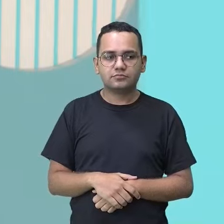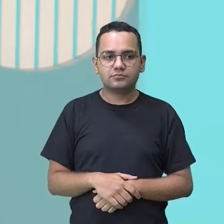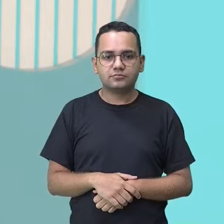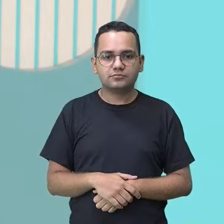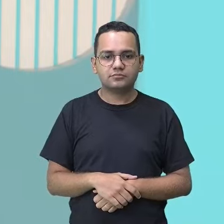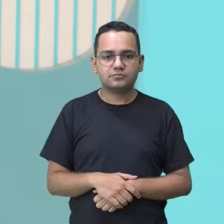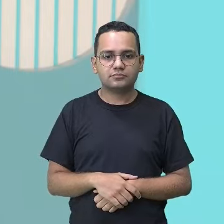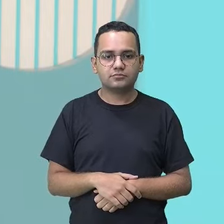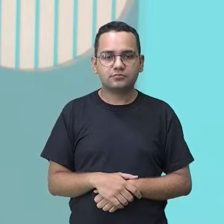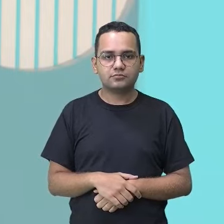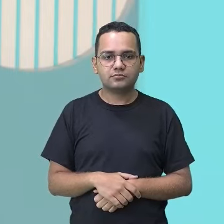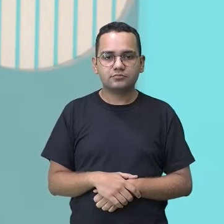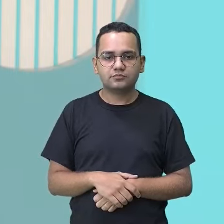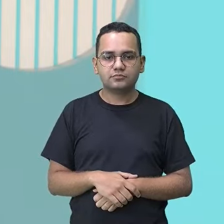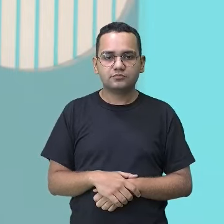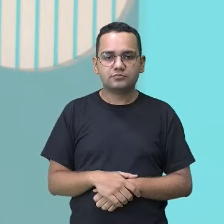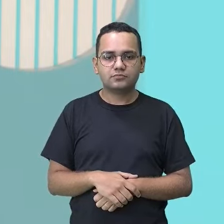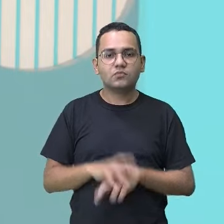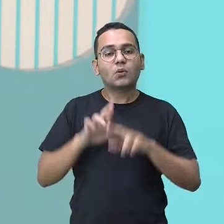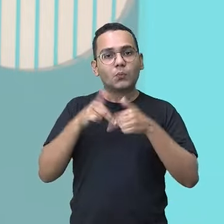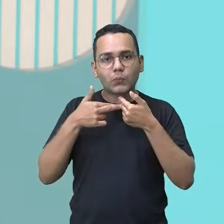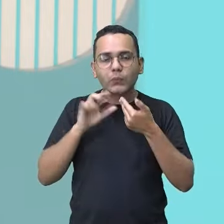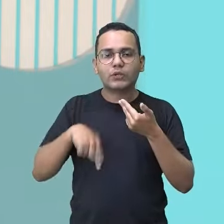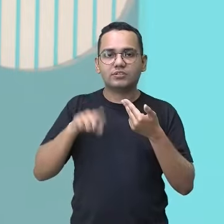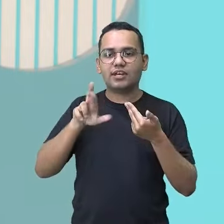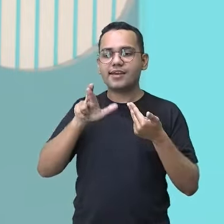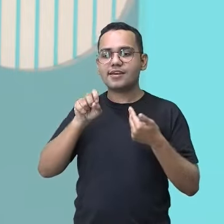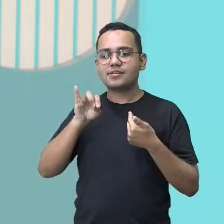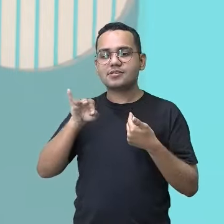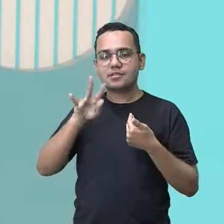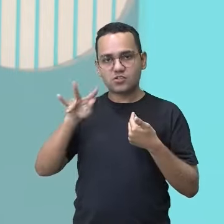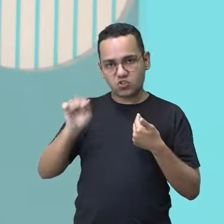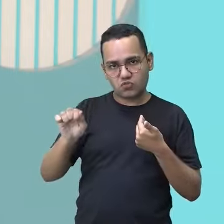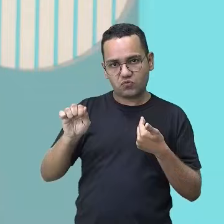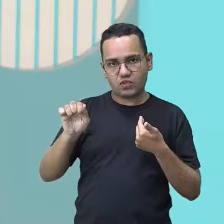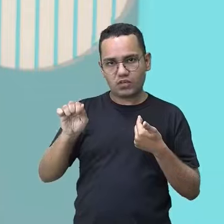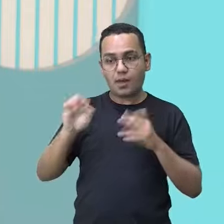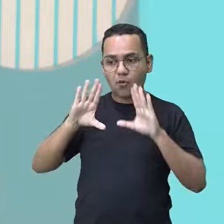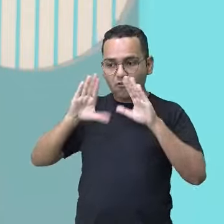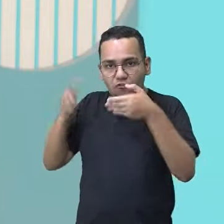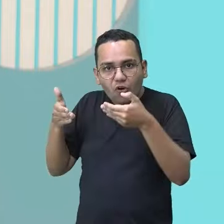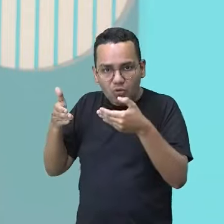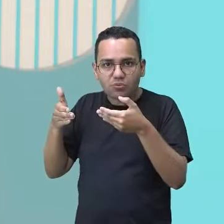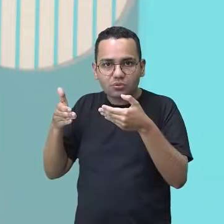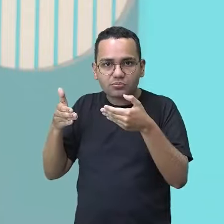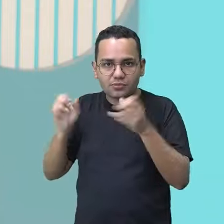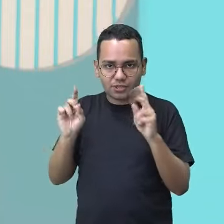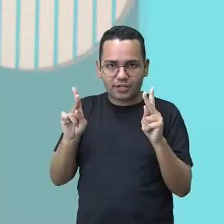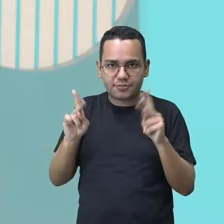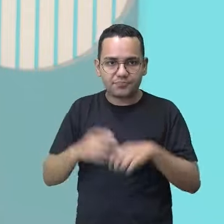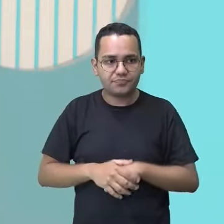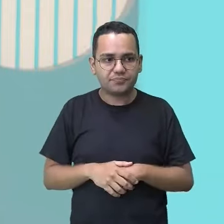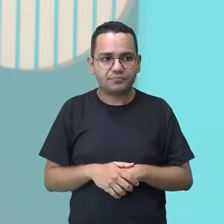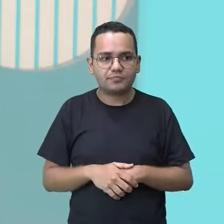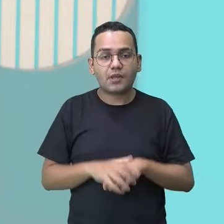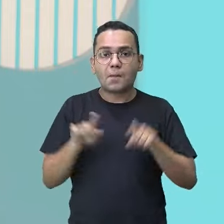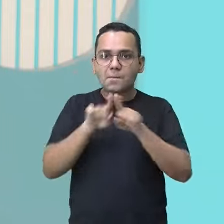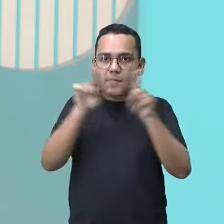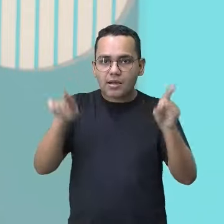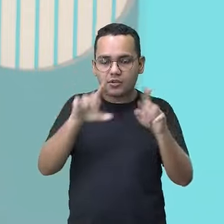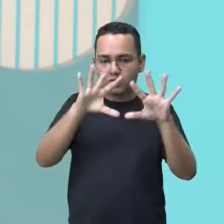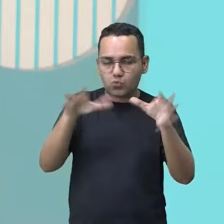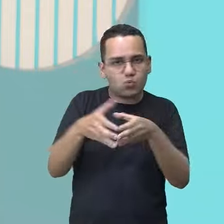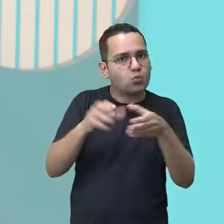amei por esse motivo é que nós vamos chamar a oração de restritiva porque de um grupo inteiro de